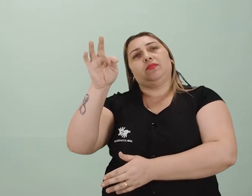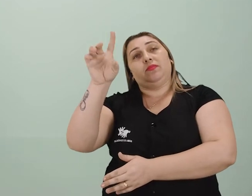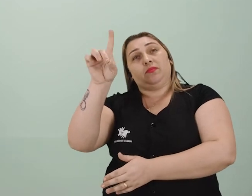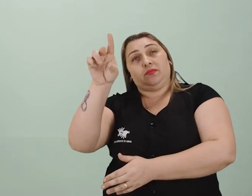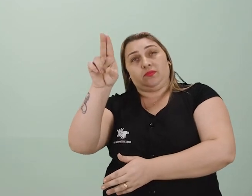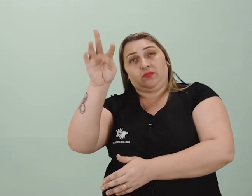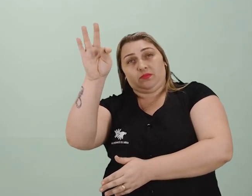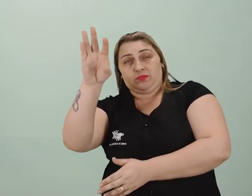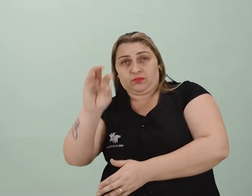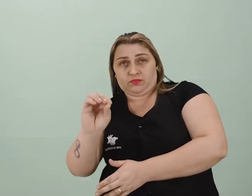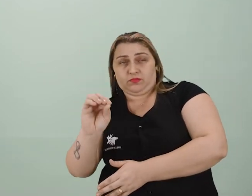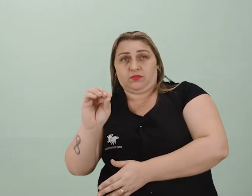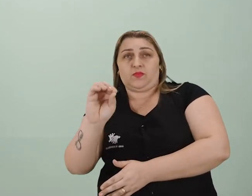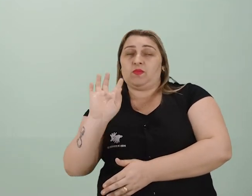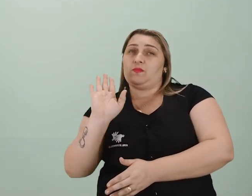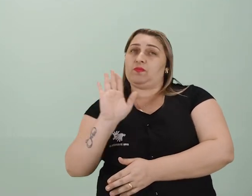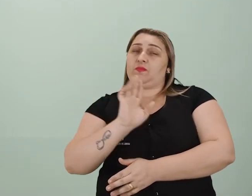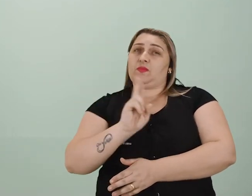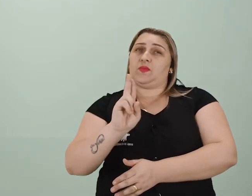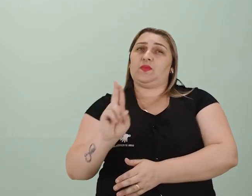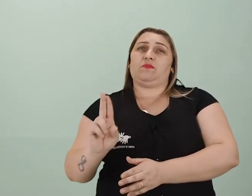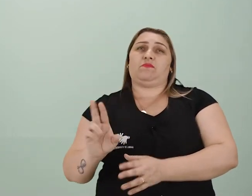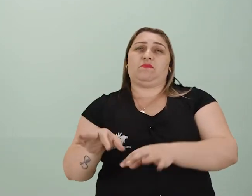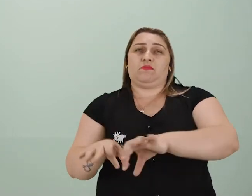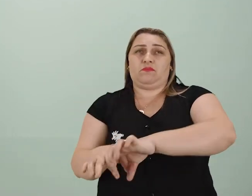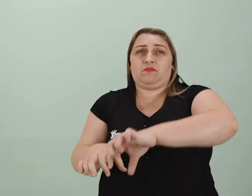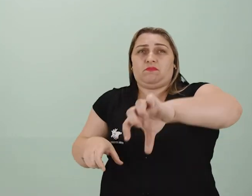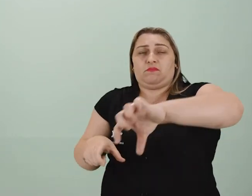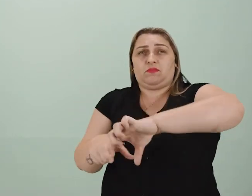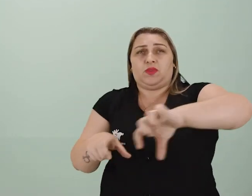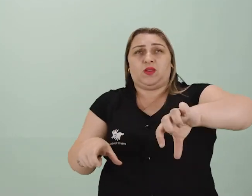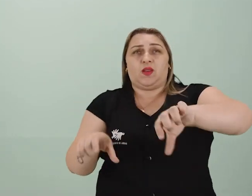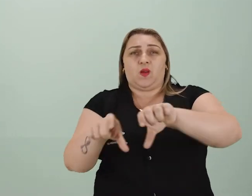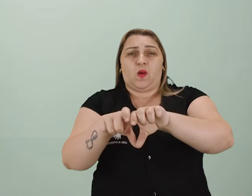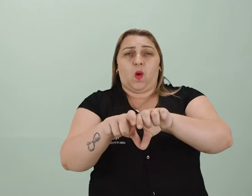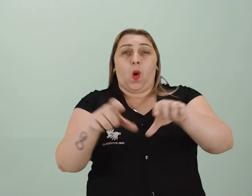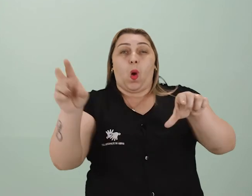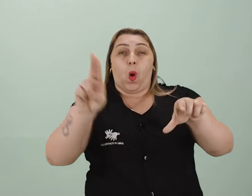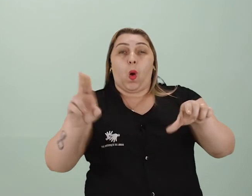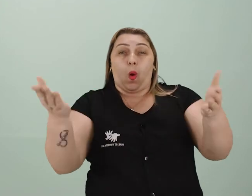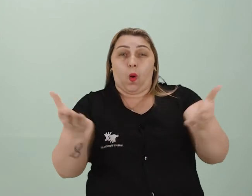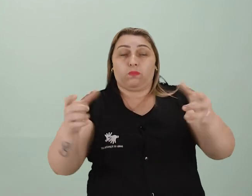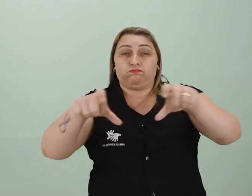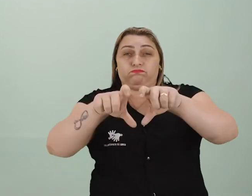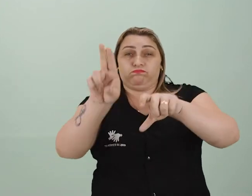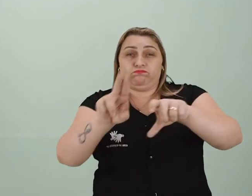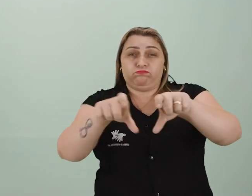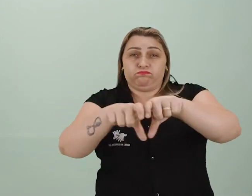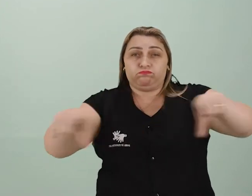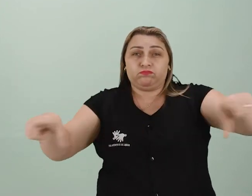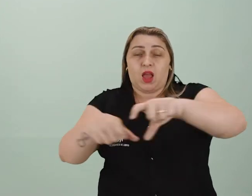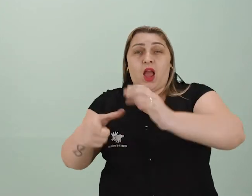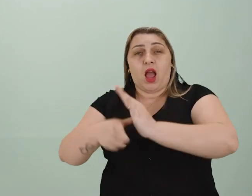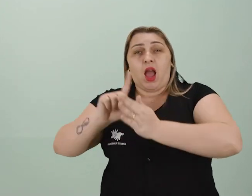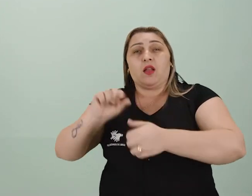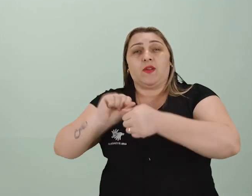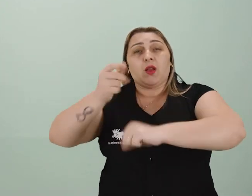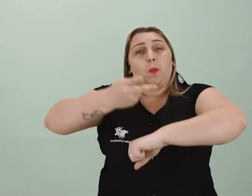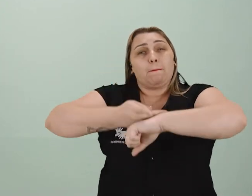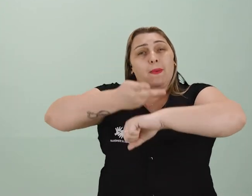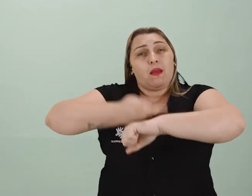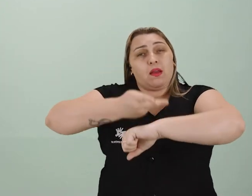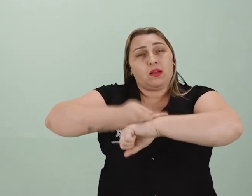de... É o que nós chamamos de encanamento, só que nós utilizamos cano hoje. Naquela época eles faziam isso tudo com pedras,